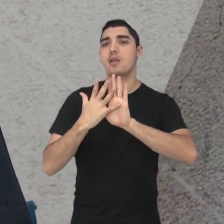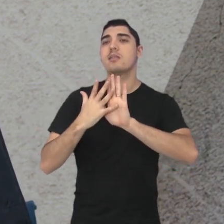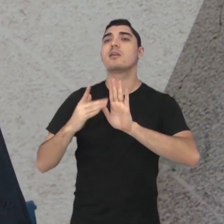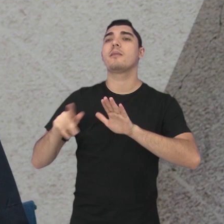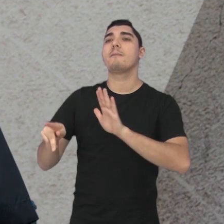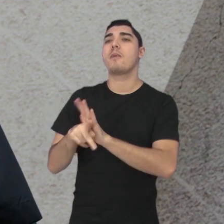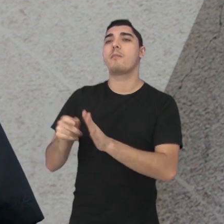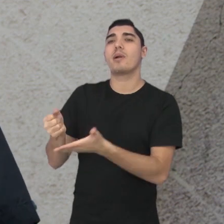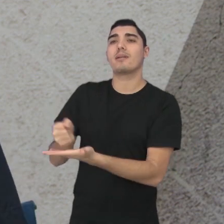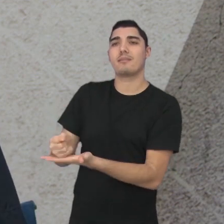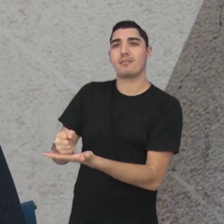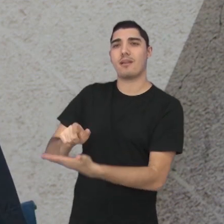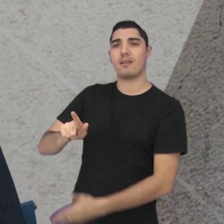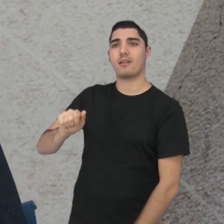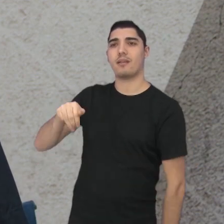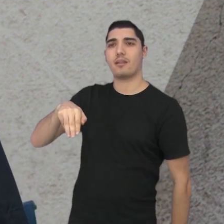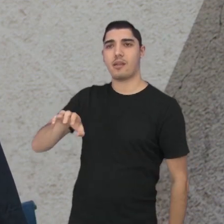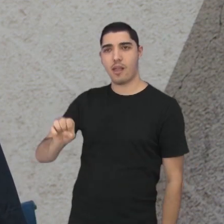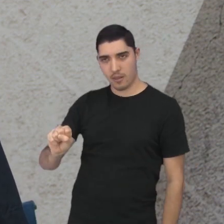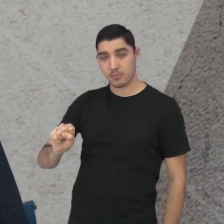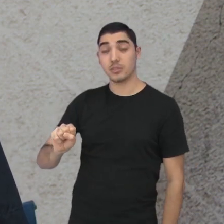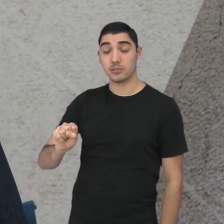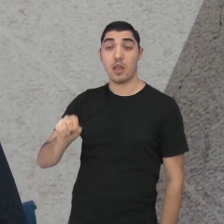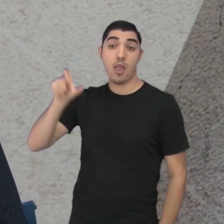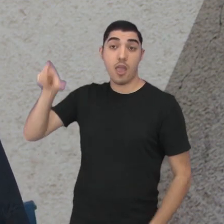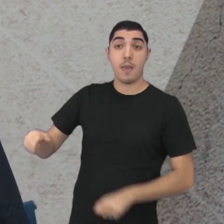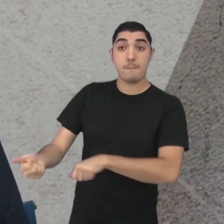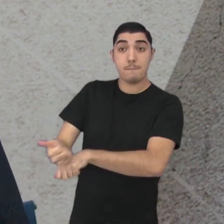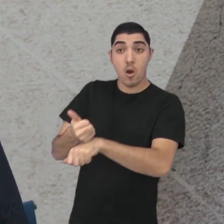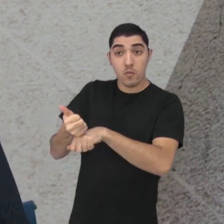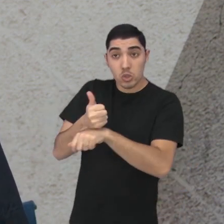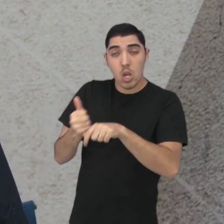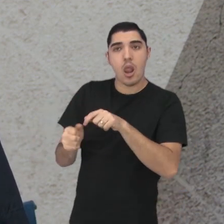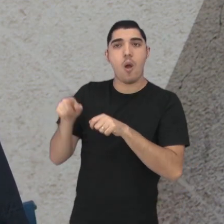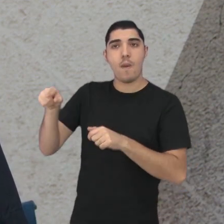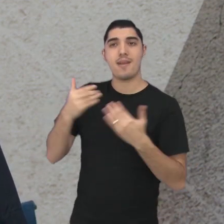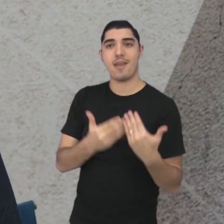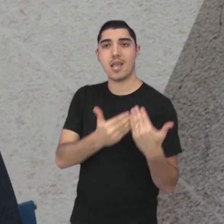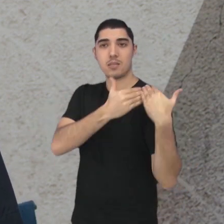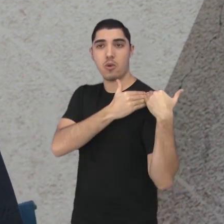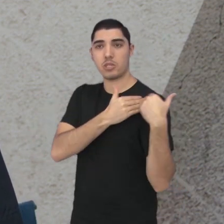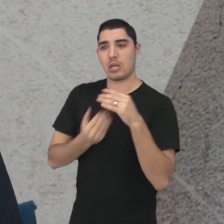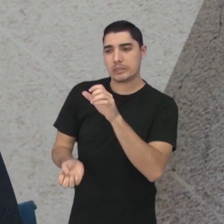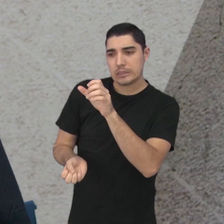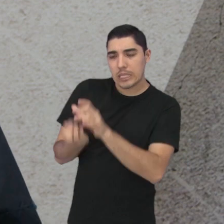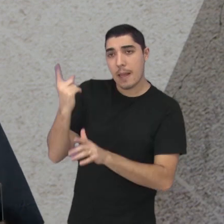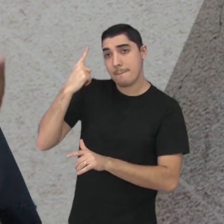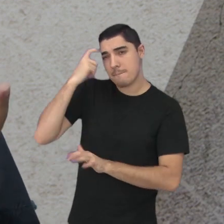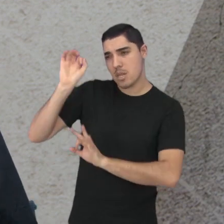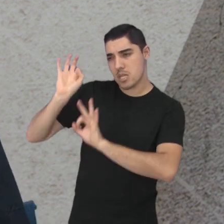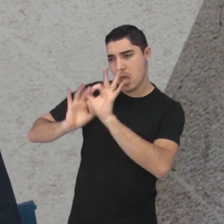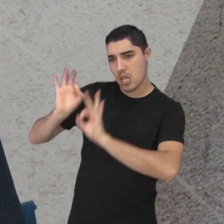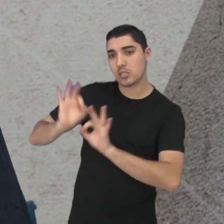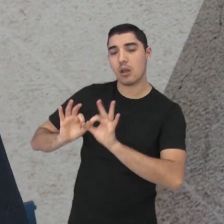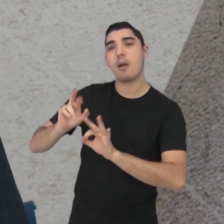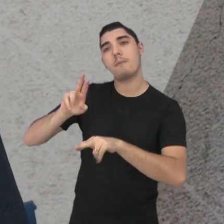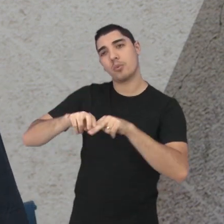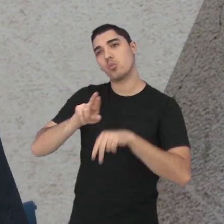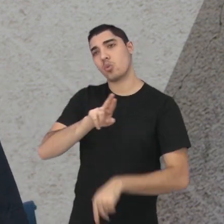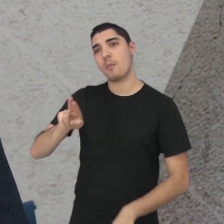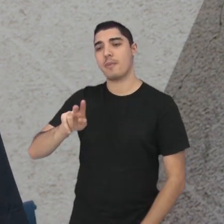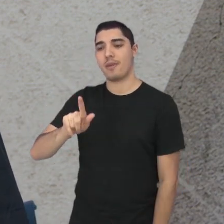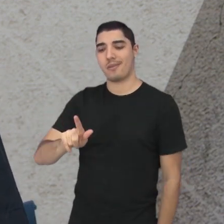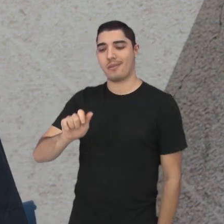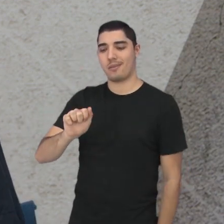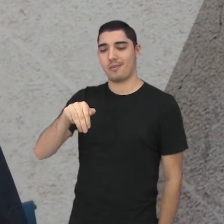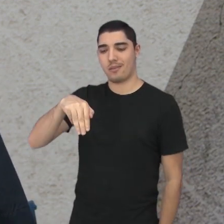parte seria como o profissional que vai ser responsável pela parte do planejamento, da criação, que a gente chama de game